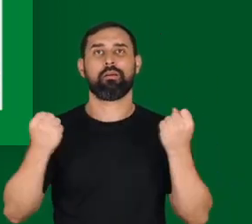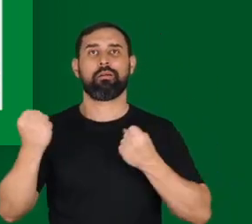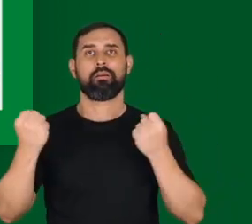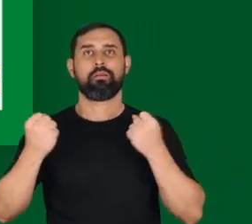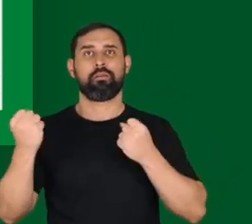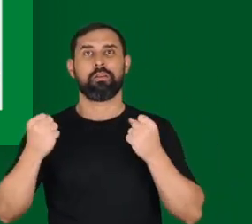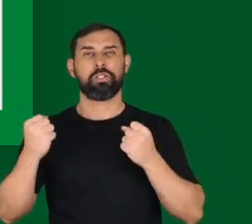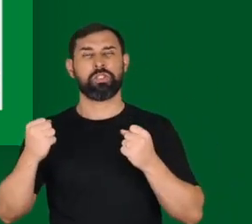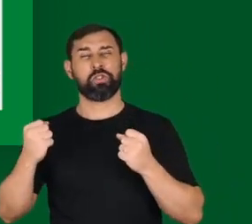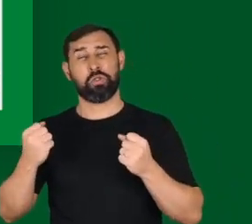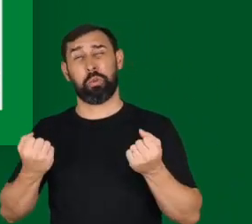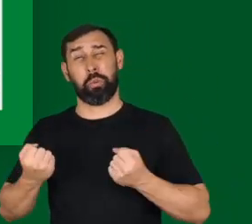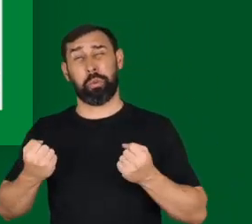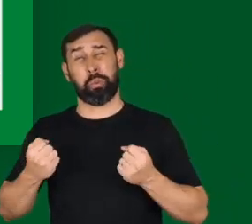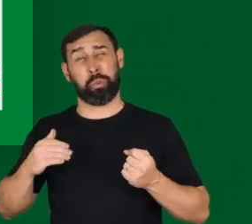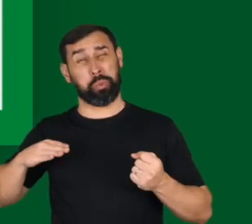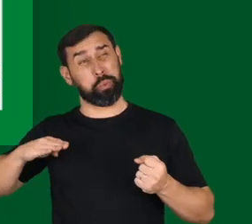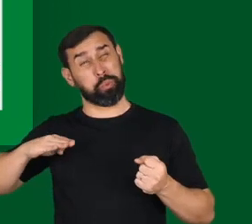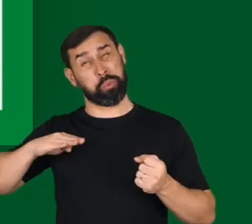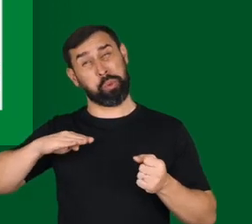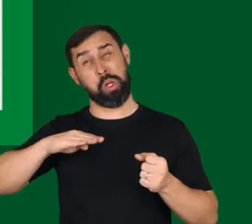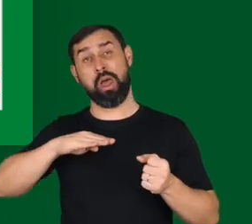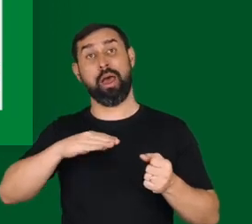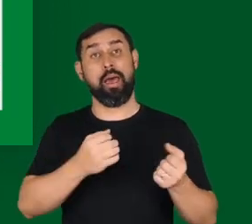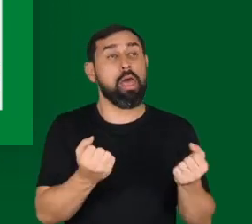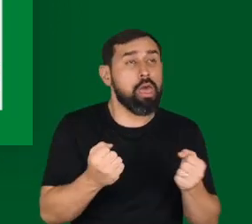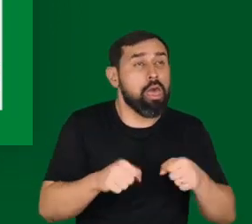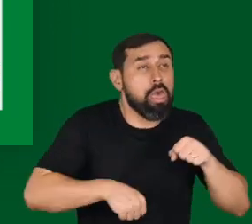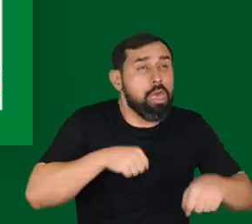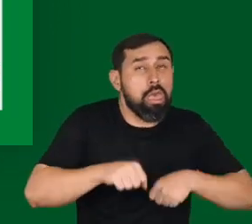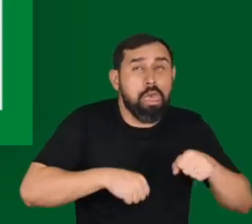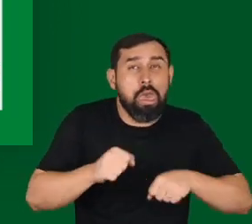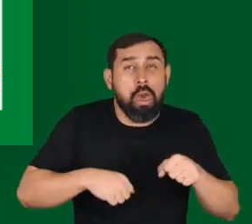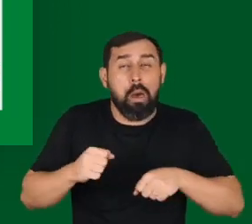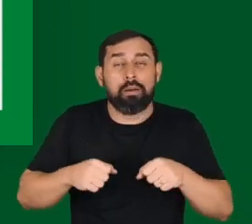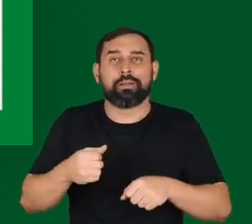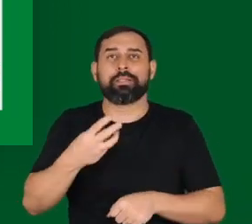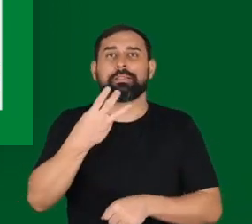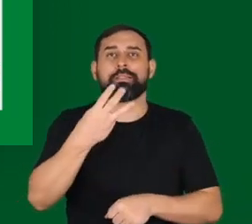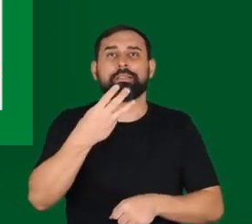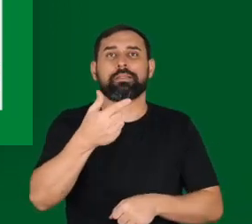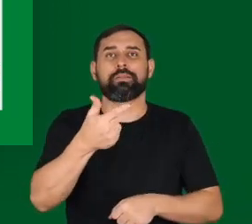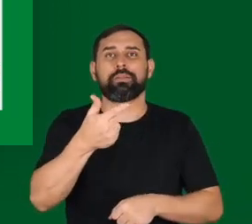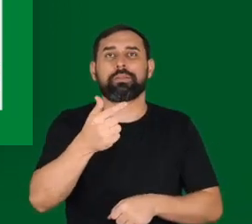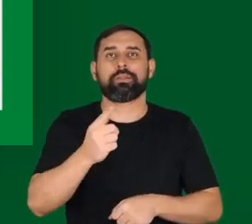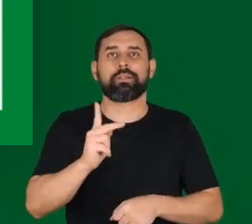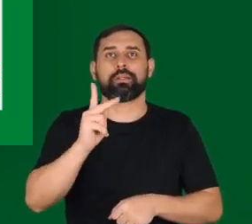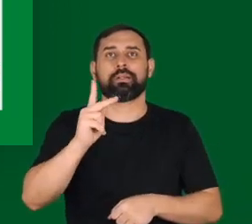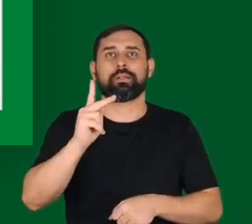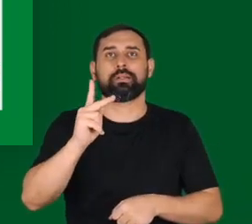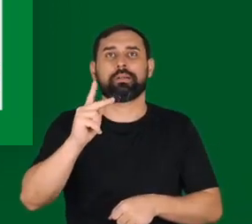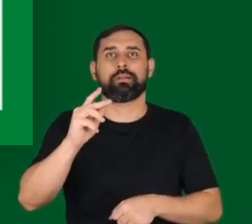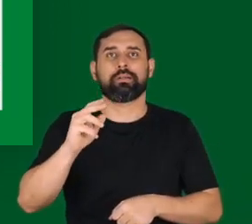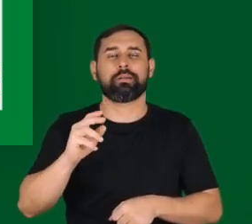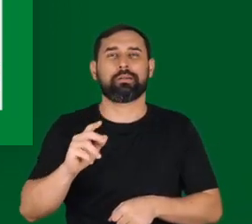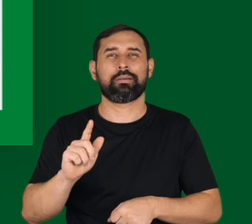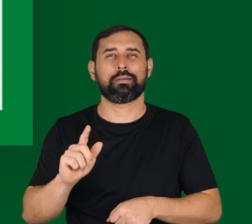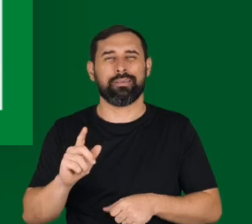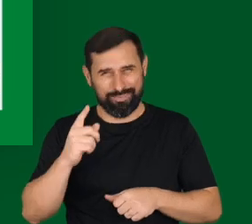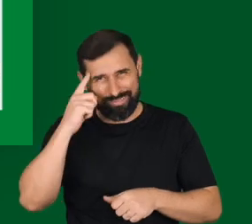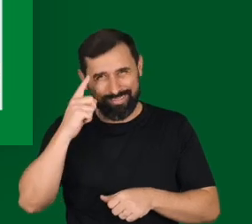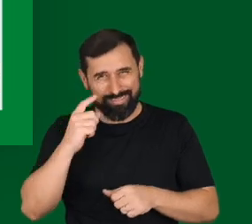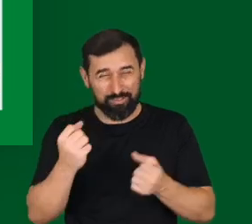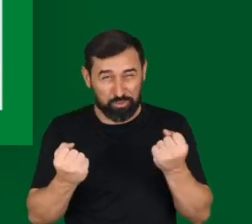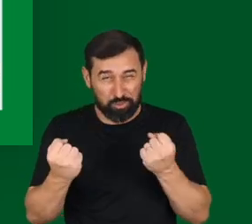do carro em frente ao Tagua Center, né, um atropelamento a uma velocidade de mais de 32 km por hora. Então, só